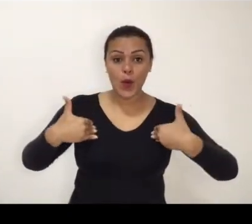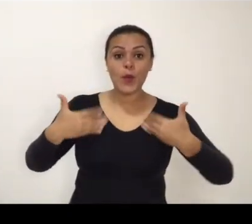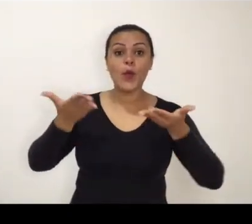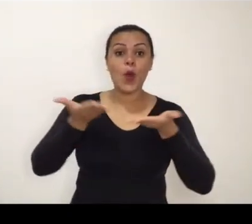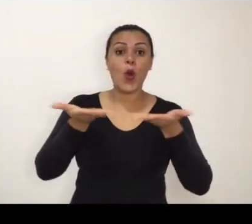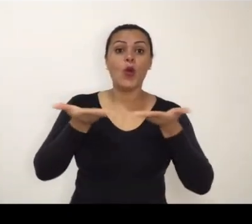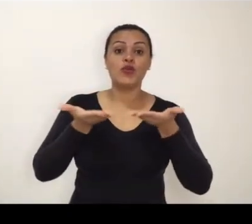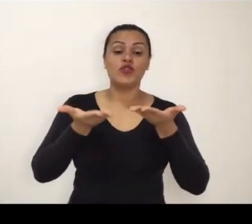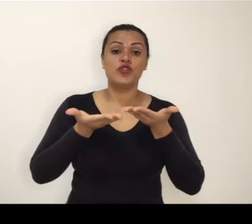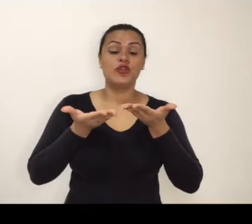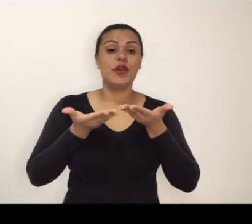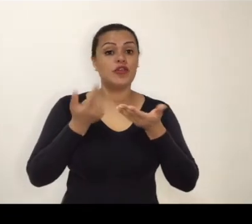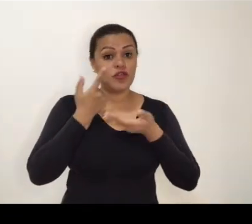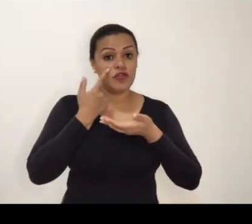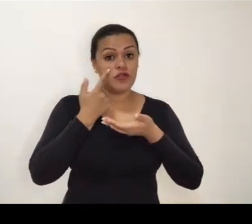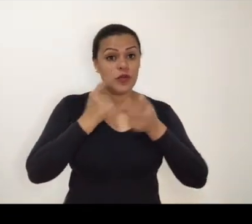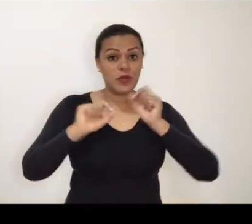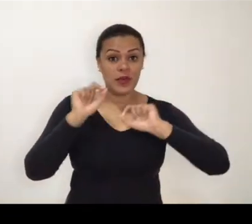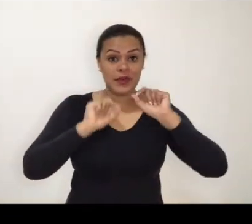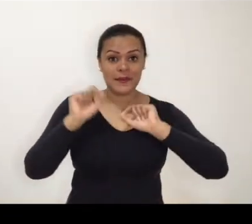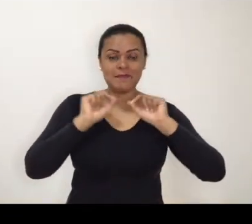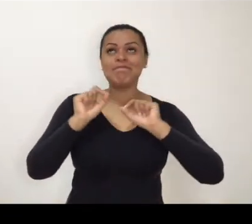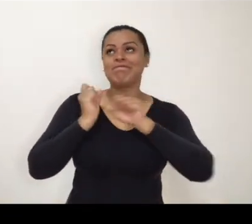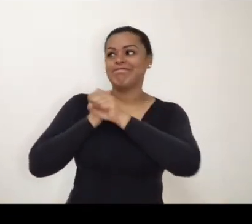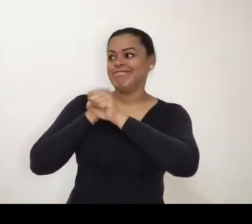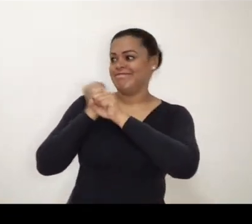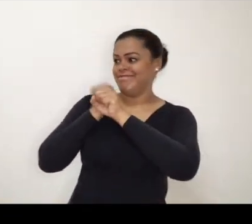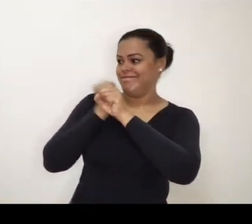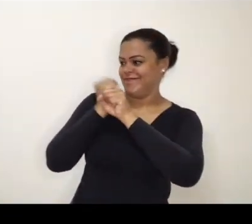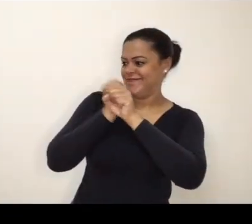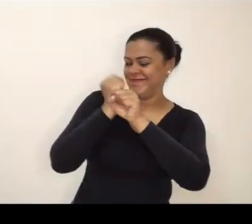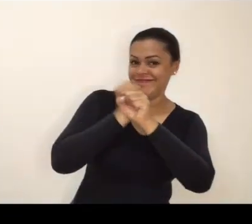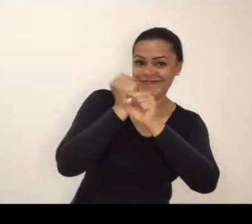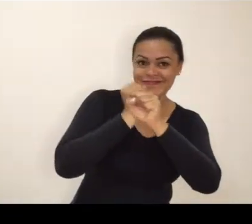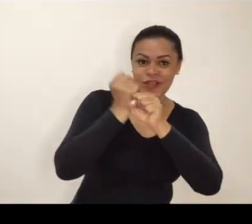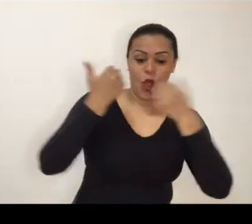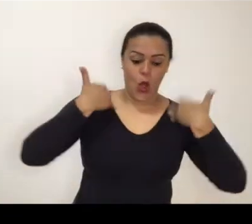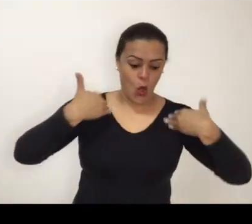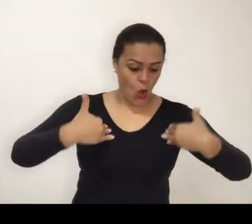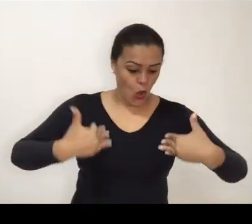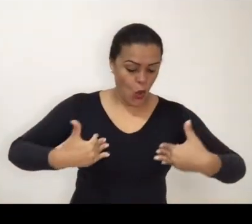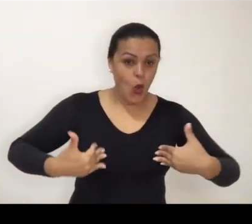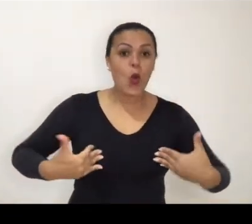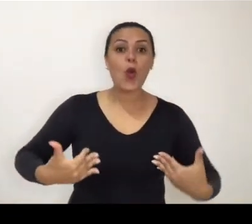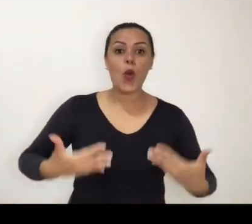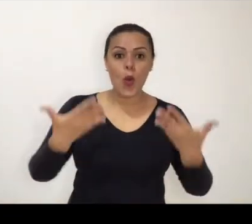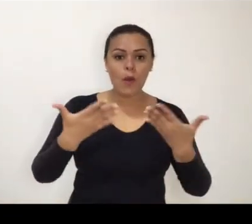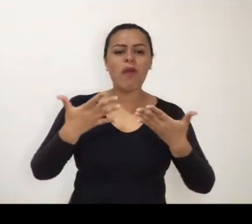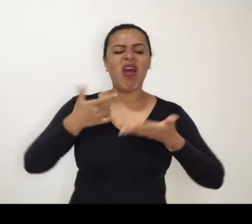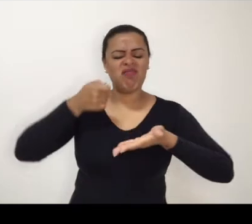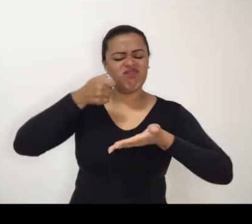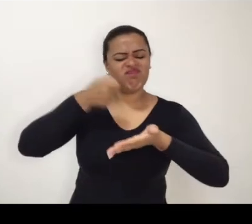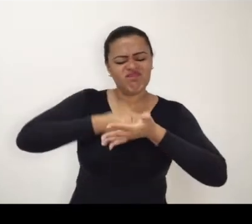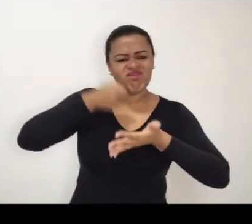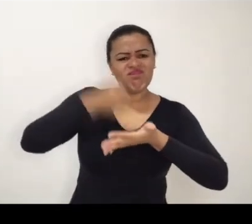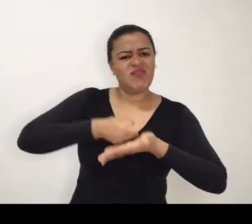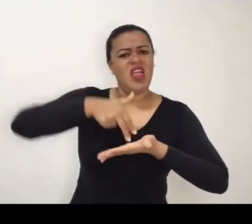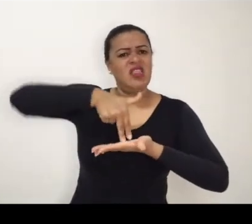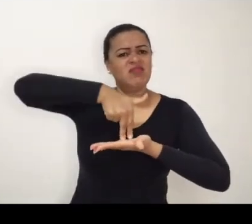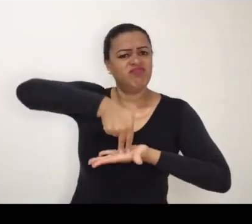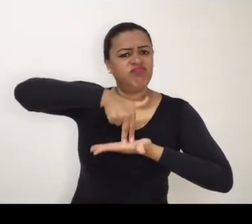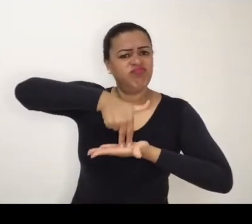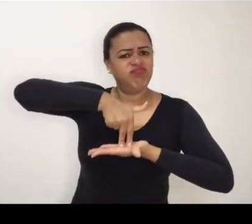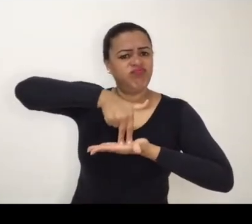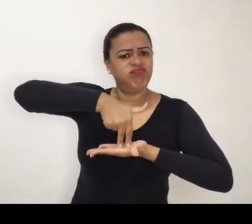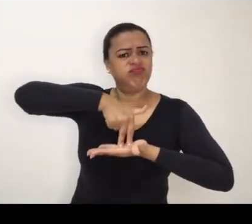atualmente, principalmente nos últimos anos, é um corpo que necessariamente é um corpo de luta, né? Talvez esse